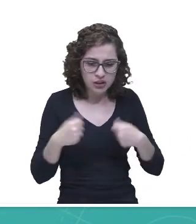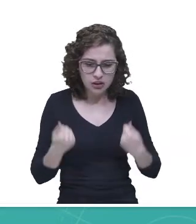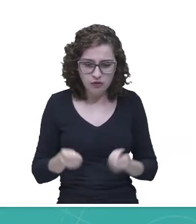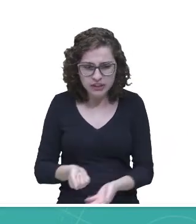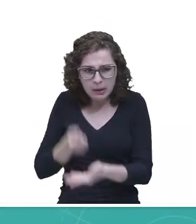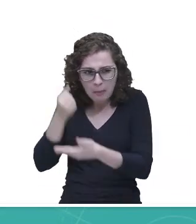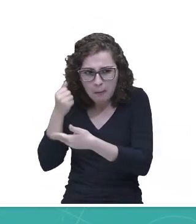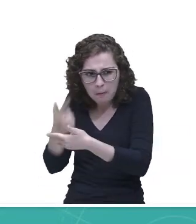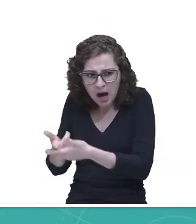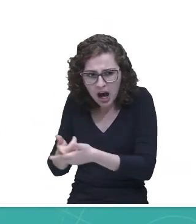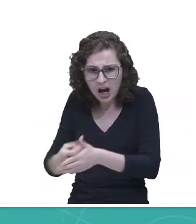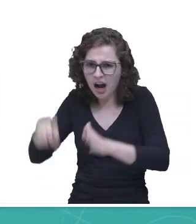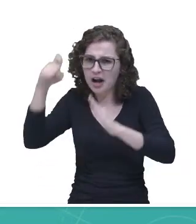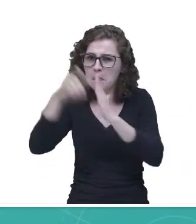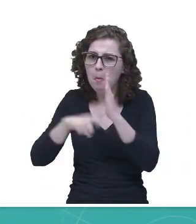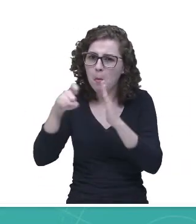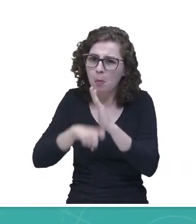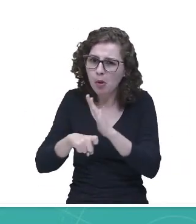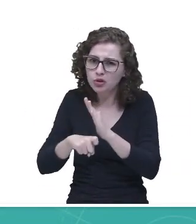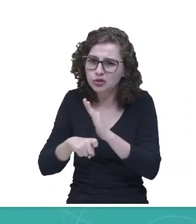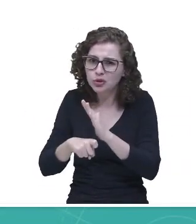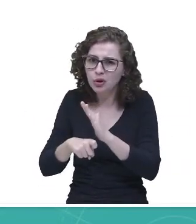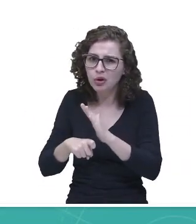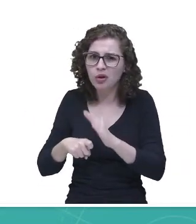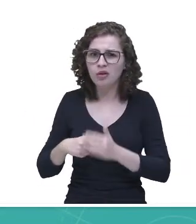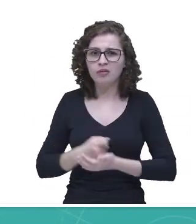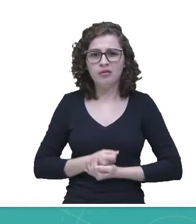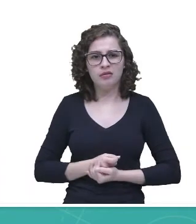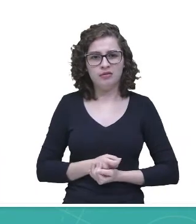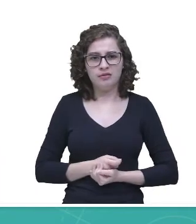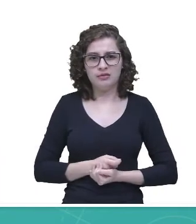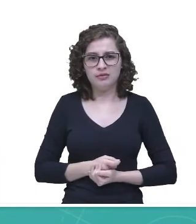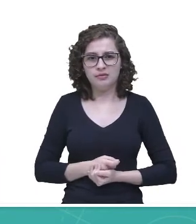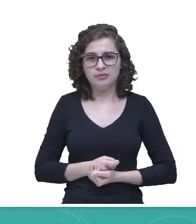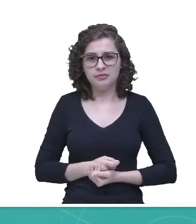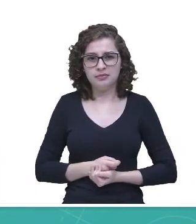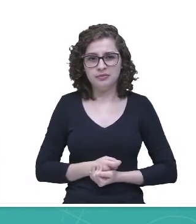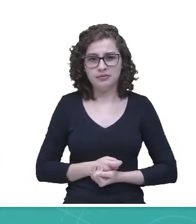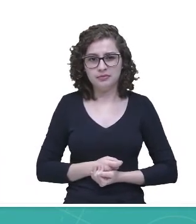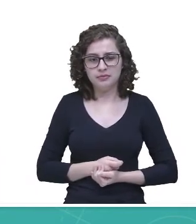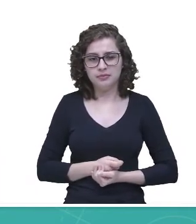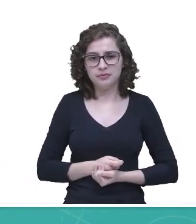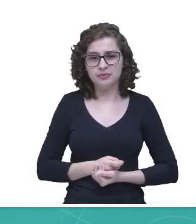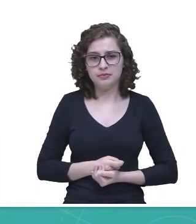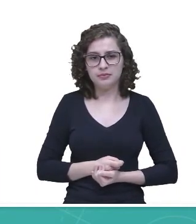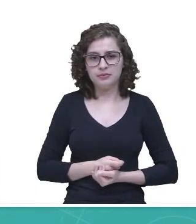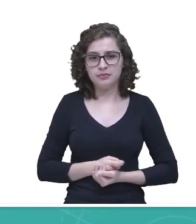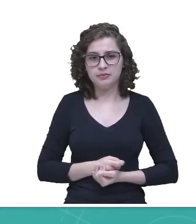impostos. Lembram dos impostos que eram cobrados? Então, vamos lá continuar a nossa pergunta? Olha aí.